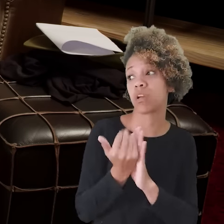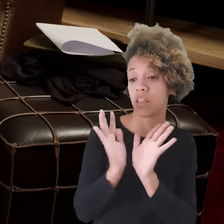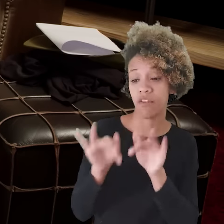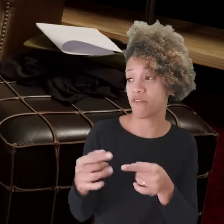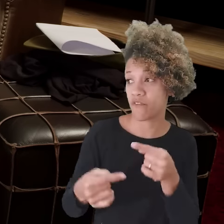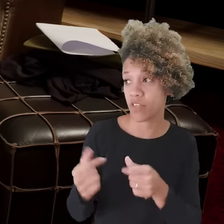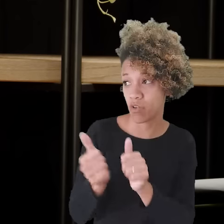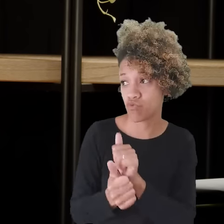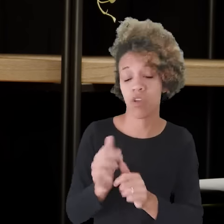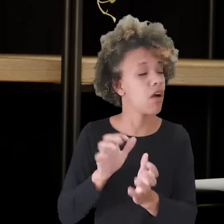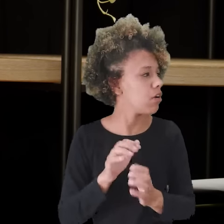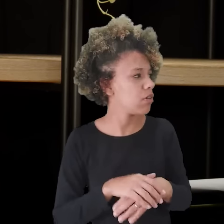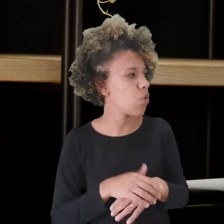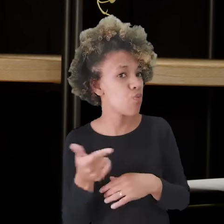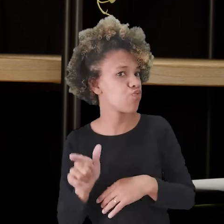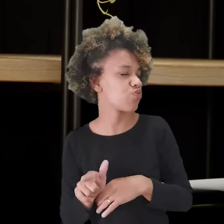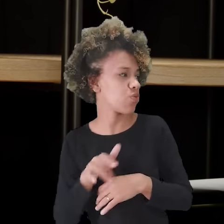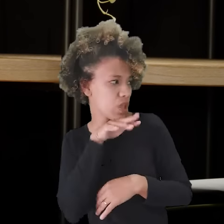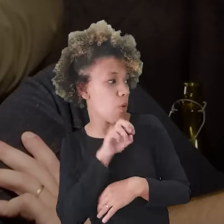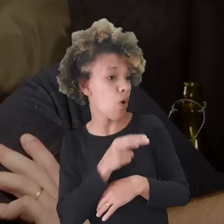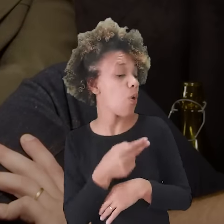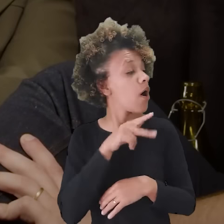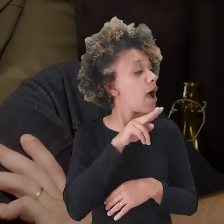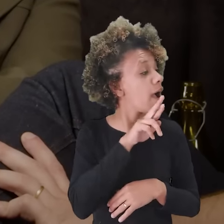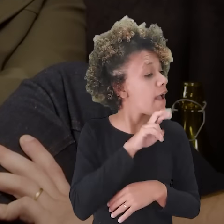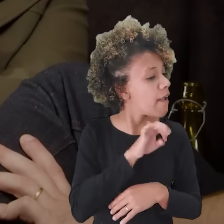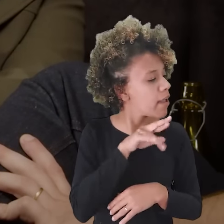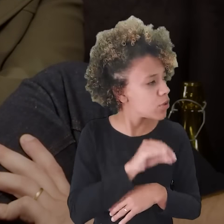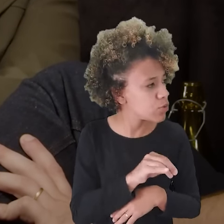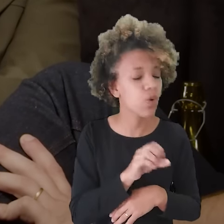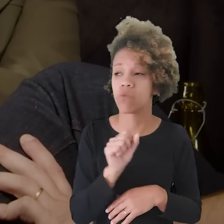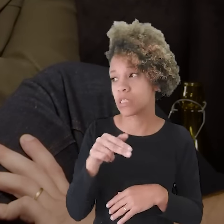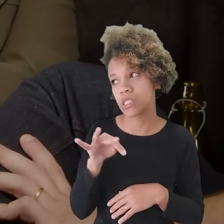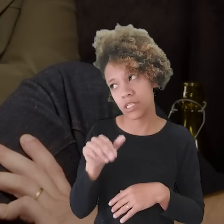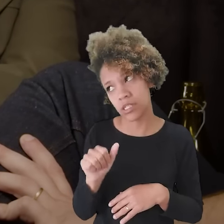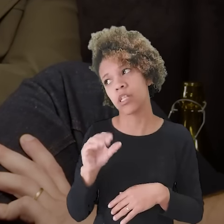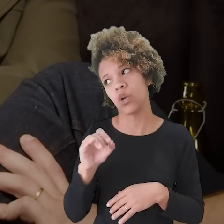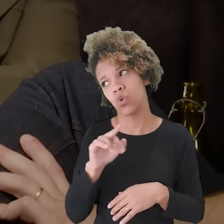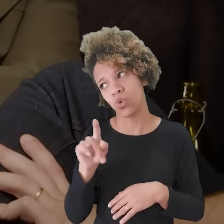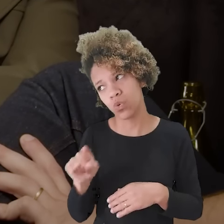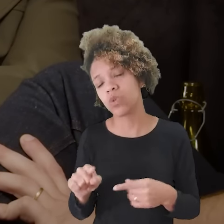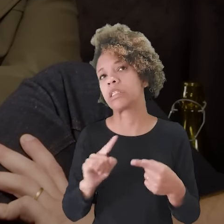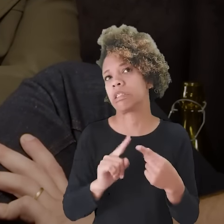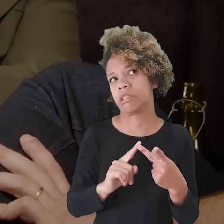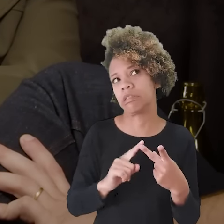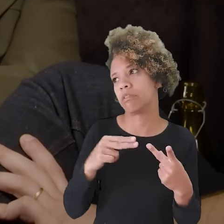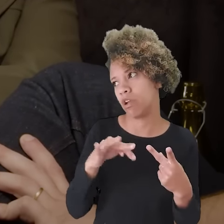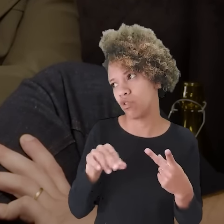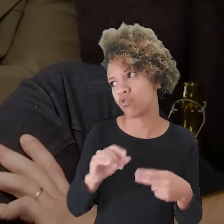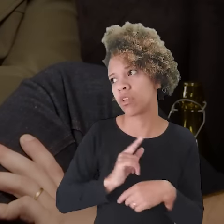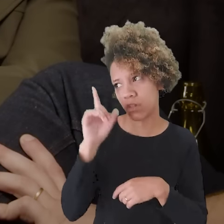final do que significa que os outros times estão ruins ou retrô tá bom o Santa Cruz e o Náutico ele estiveram